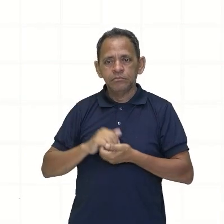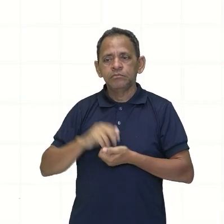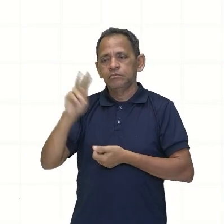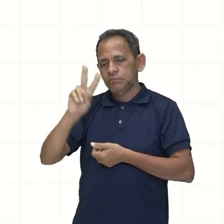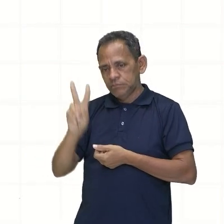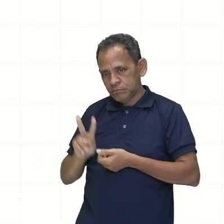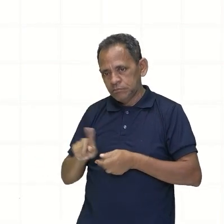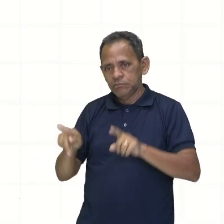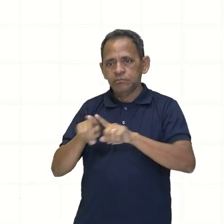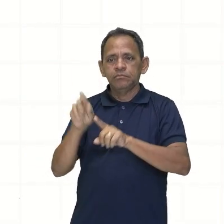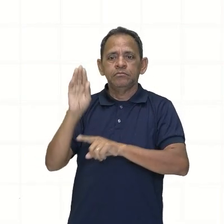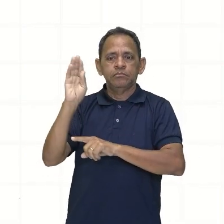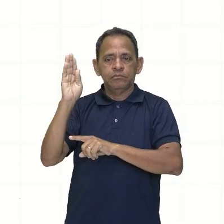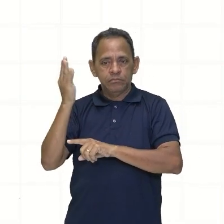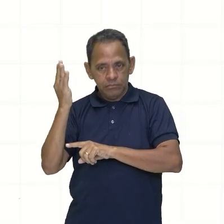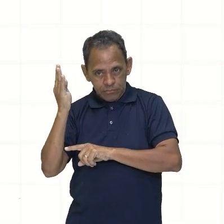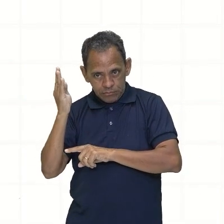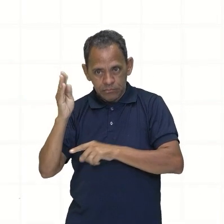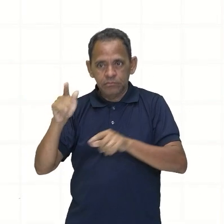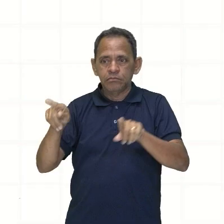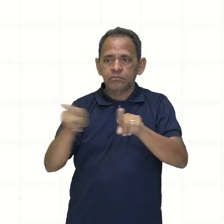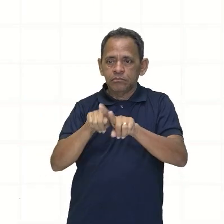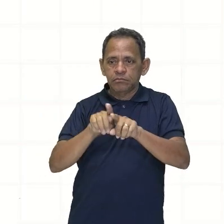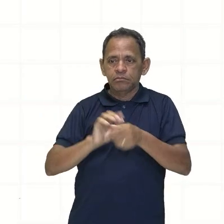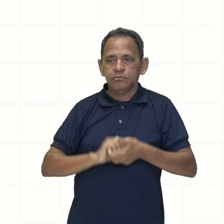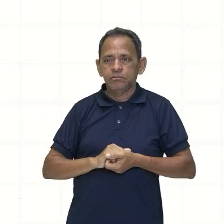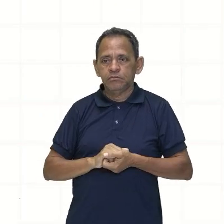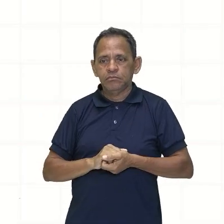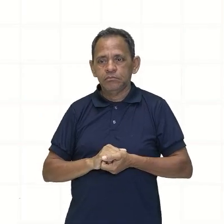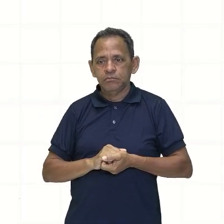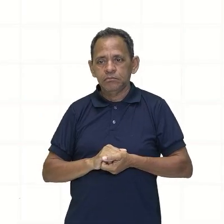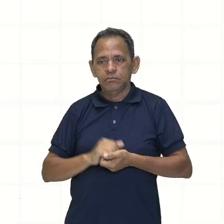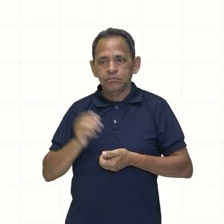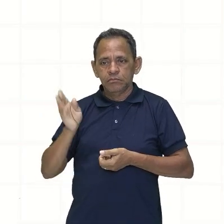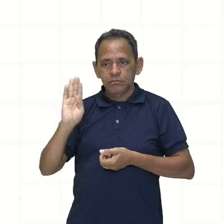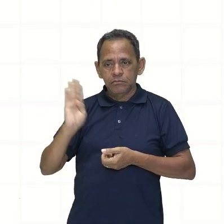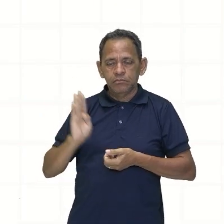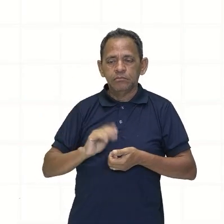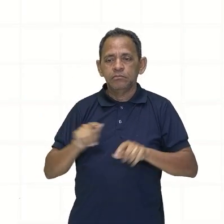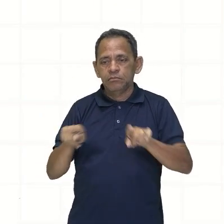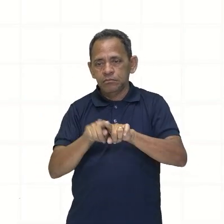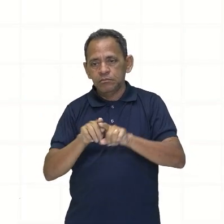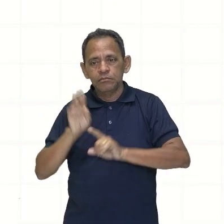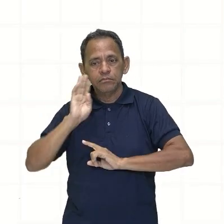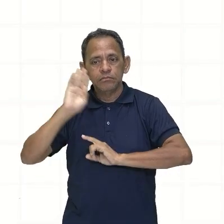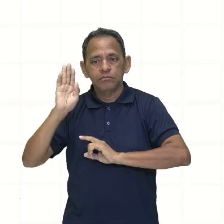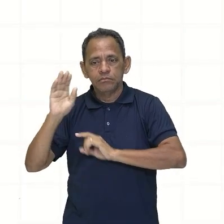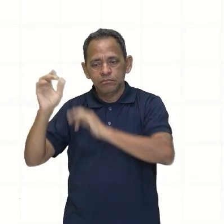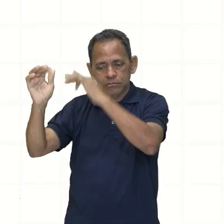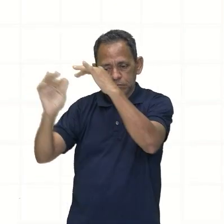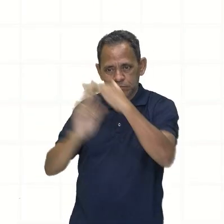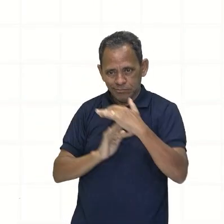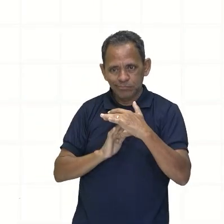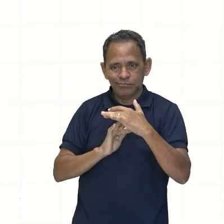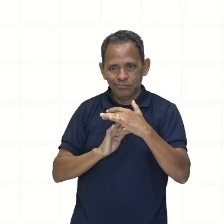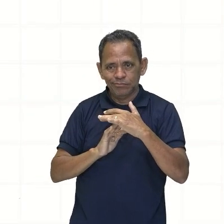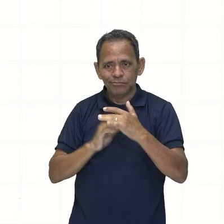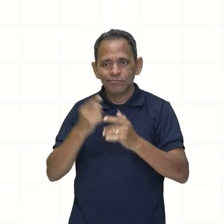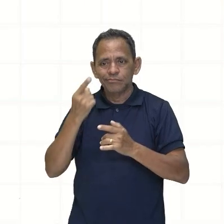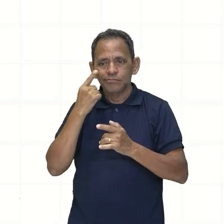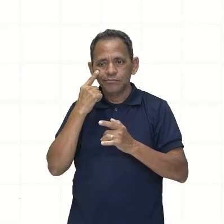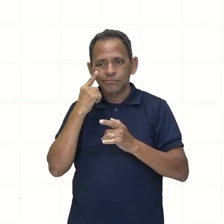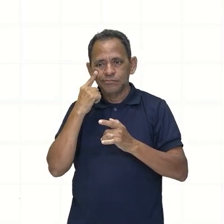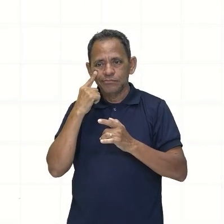venezuelanos, bolivianos. Então, esses são os principais destinos e os principais migrantes que nós observamos